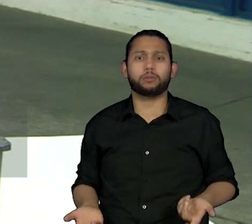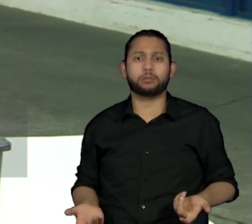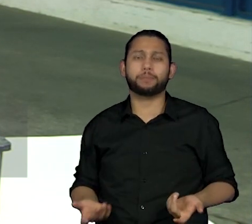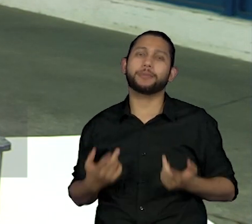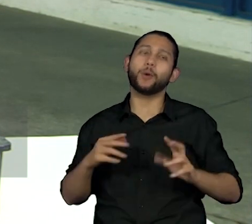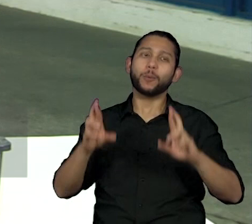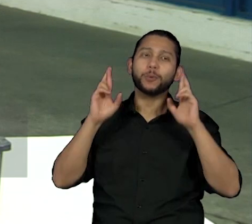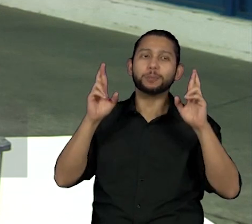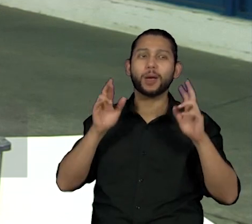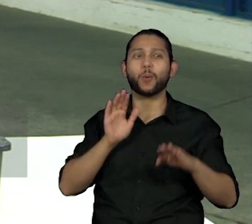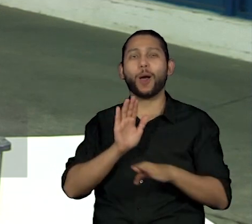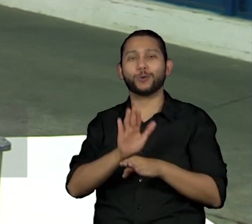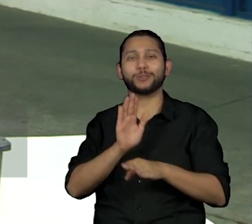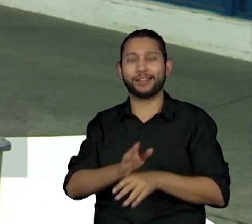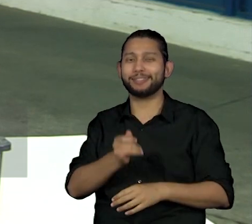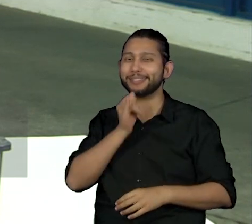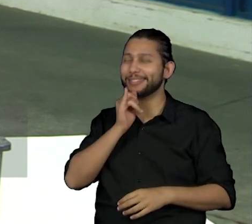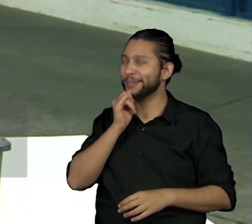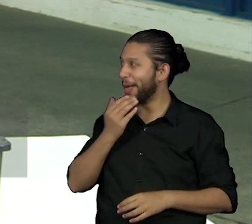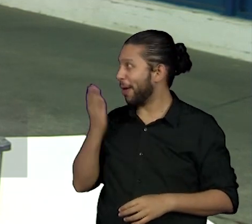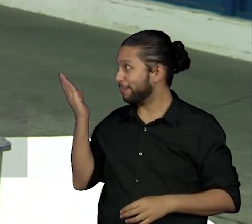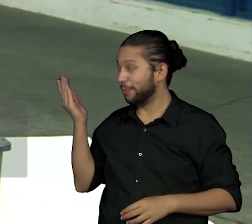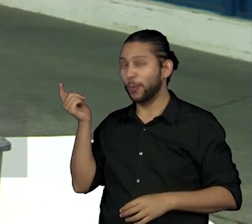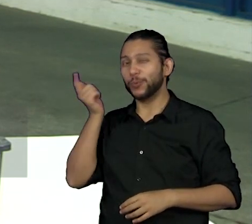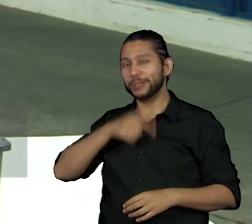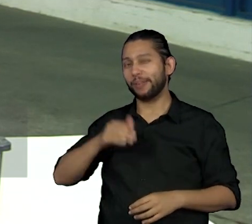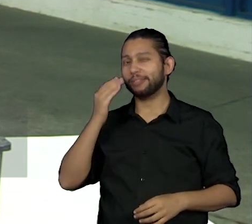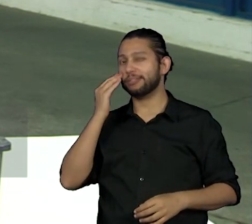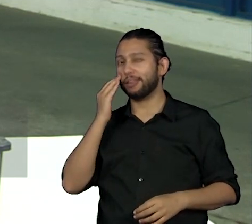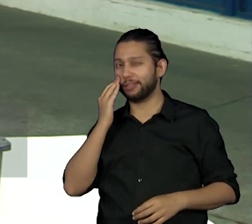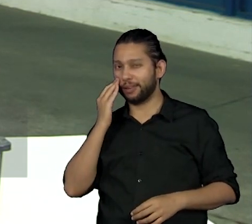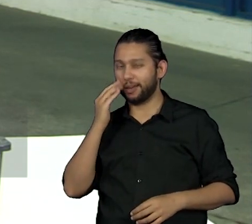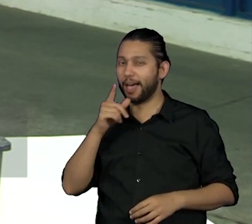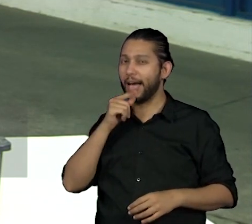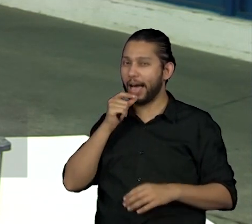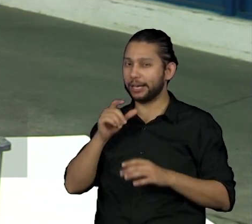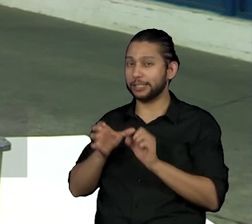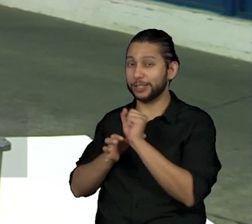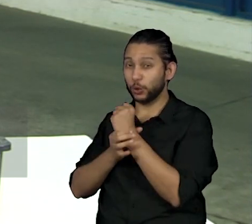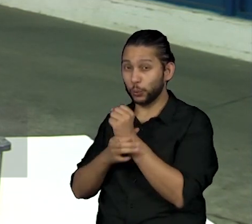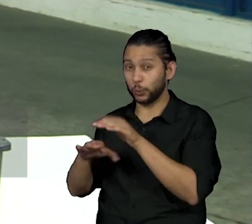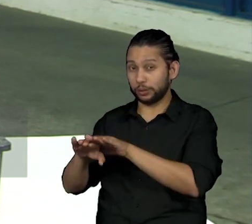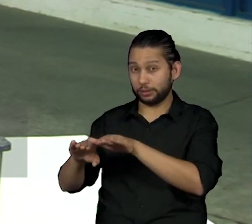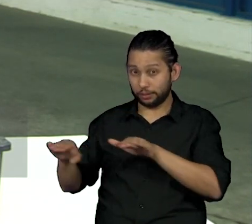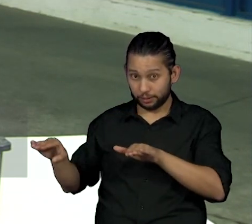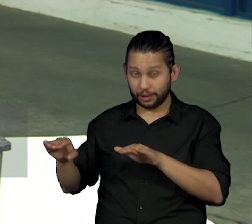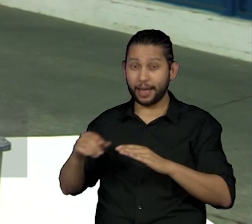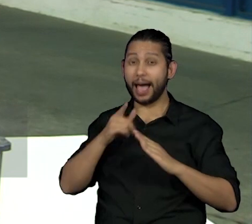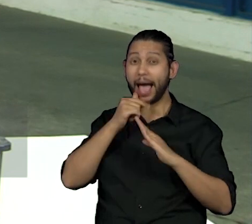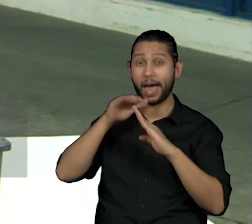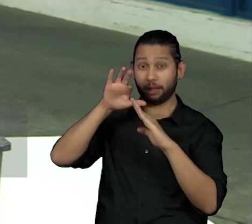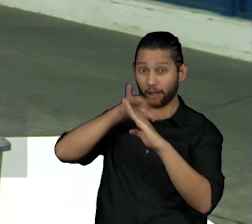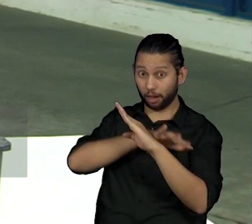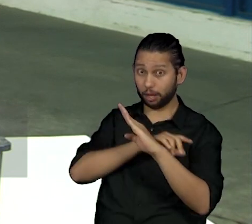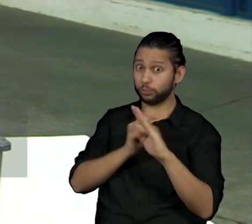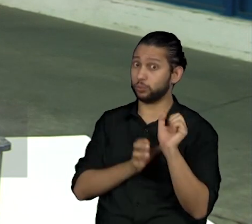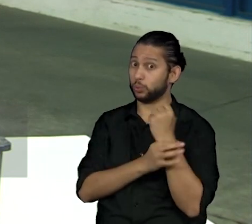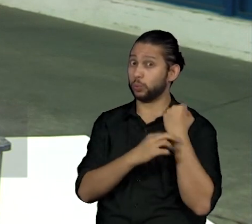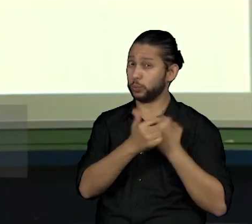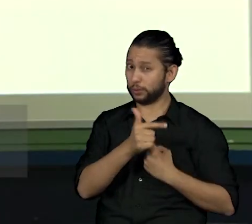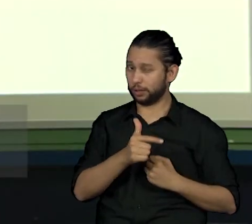ter ajudado aí com um experimento para vocês entenderem a diferença de áreas seguras em áreas inseguras para movimentos de